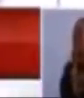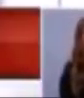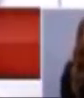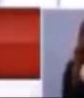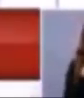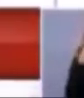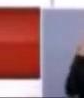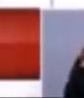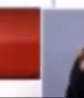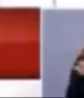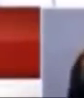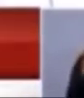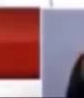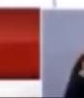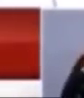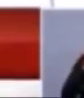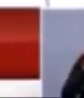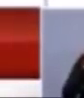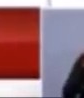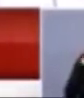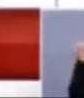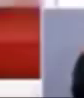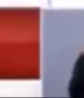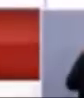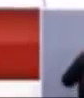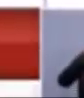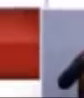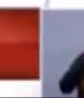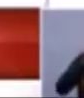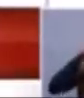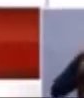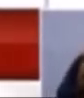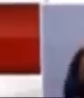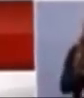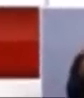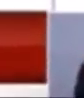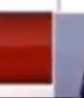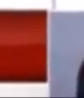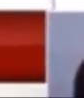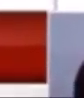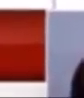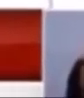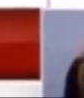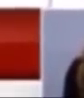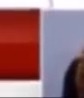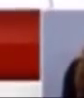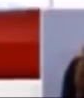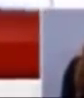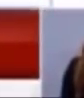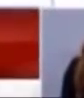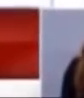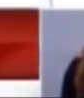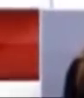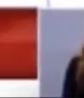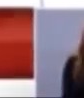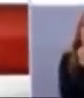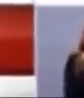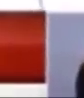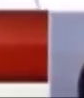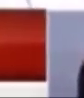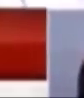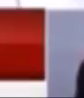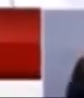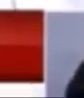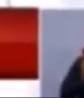comunicação social dentro do bem feito e tanto é a decisão foi uma voz não grata